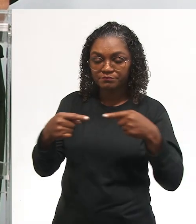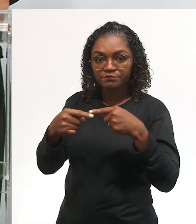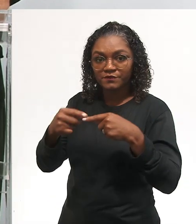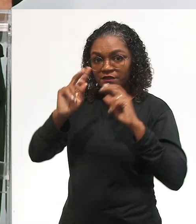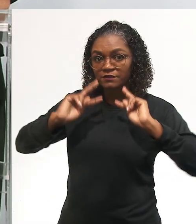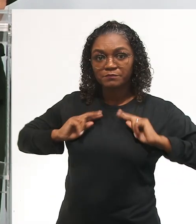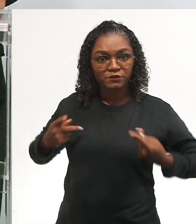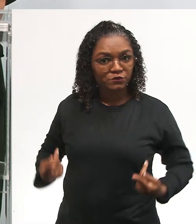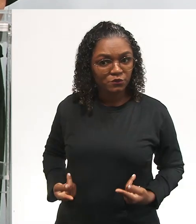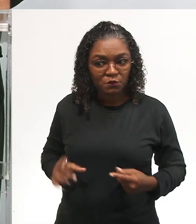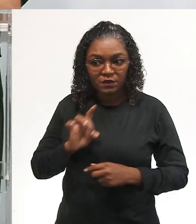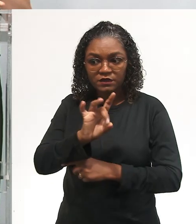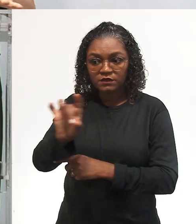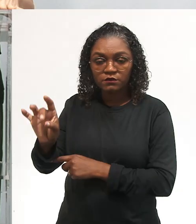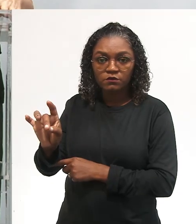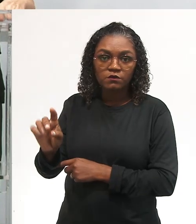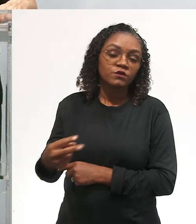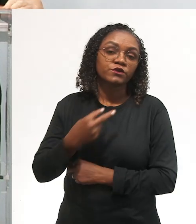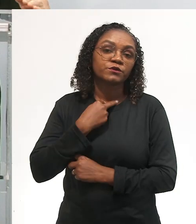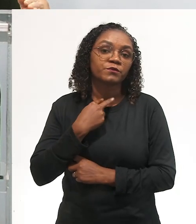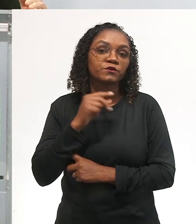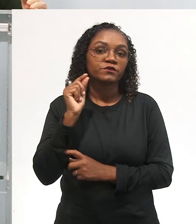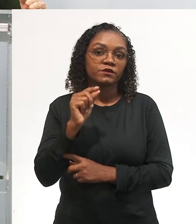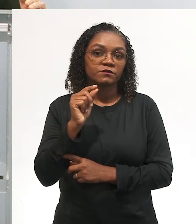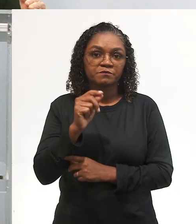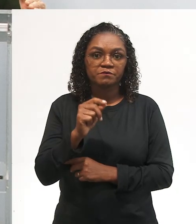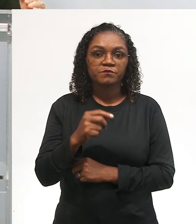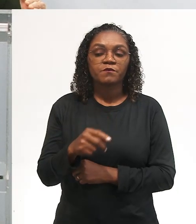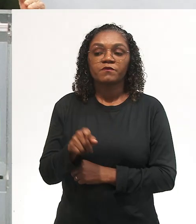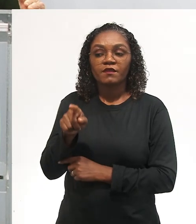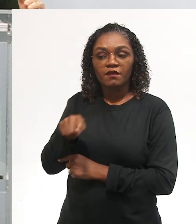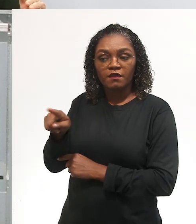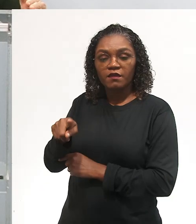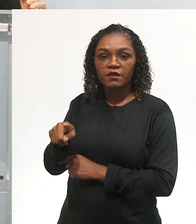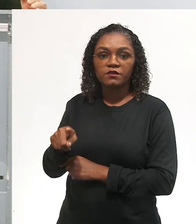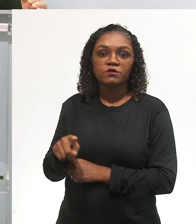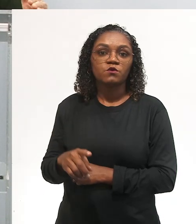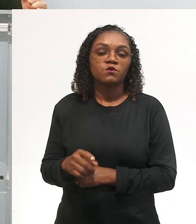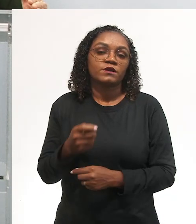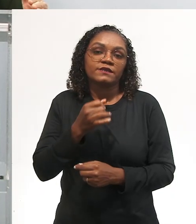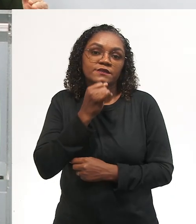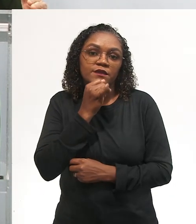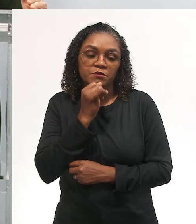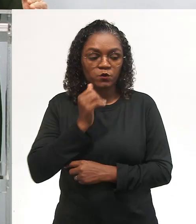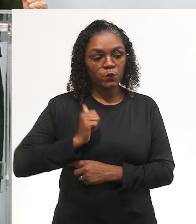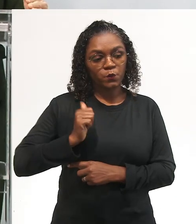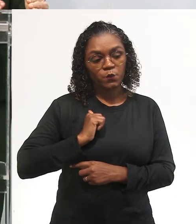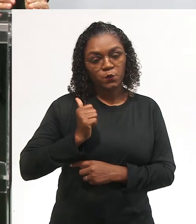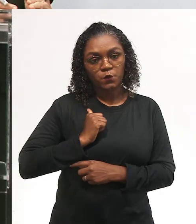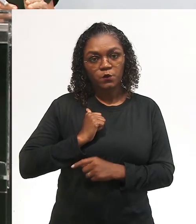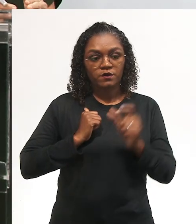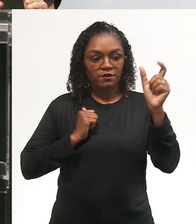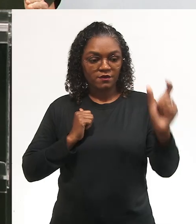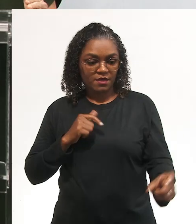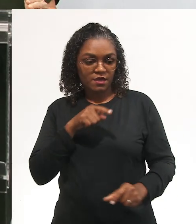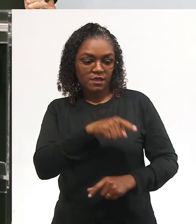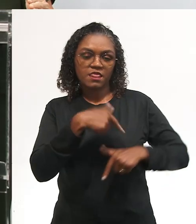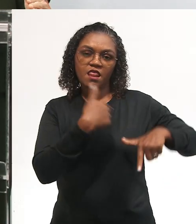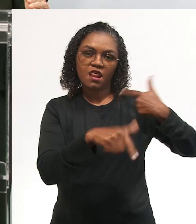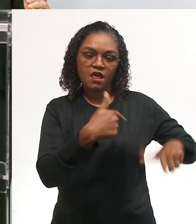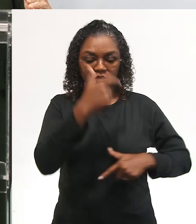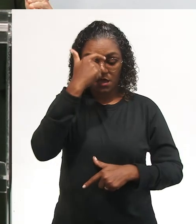do homem, da humanidade, então que nenhum homem deva explorar o trabalho do outro, que a gente seja coerente